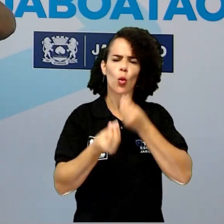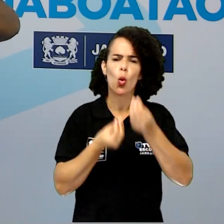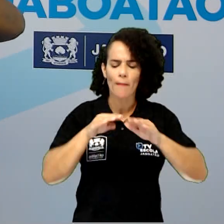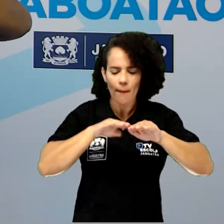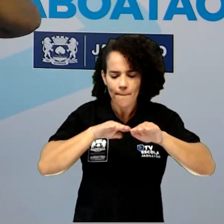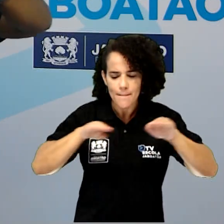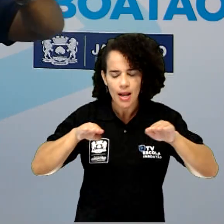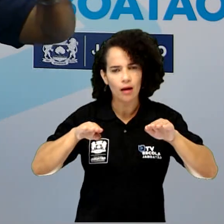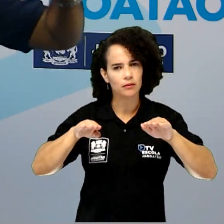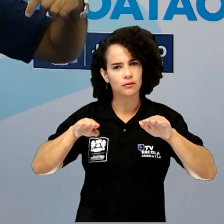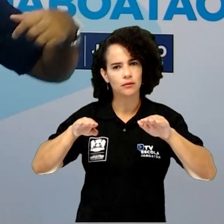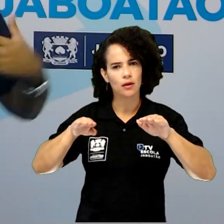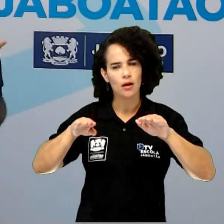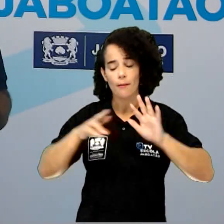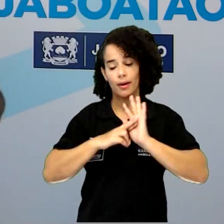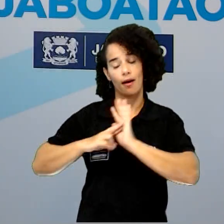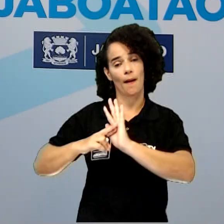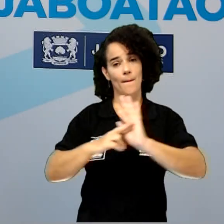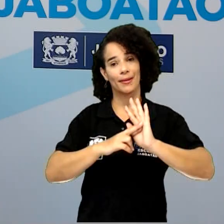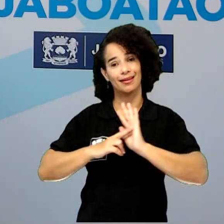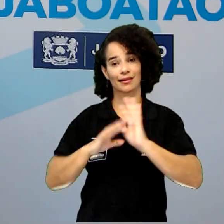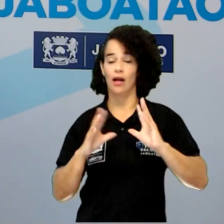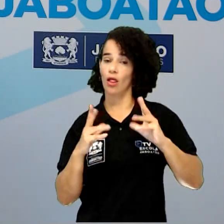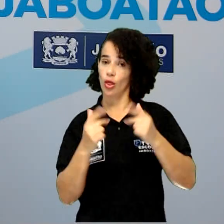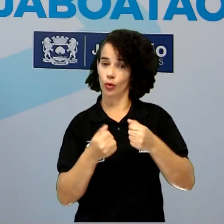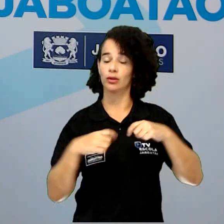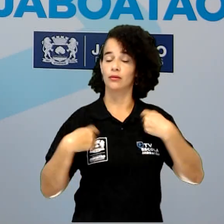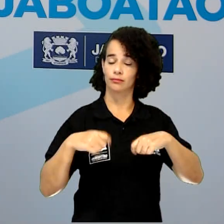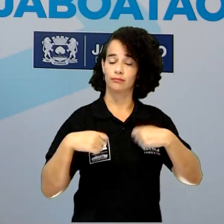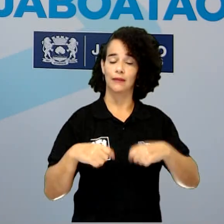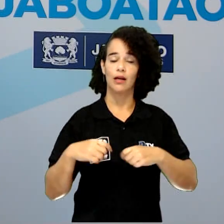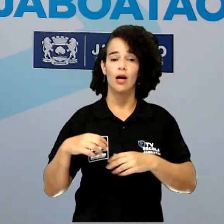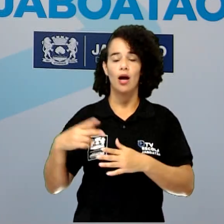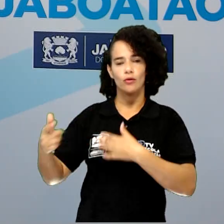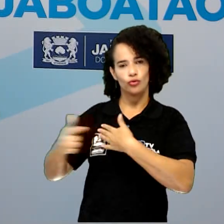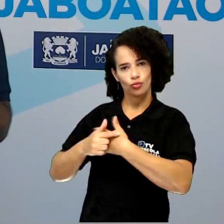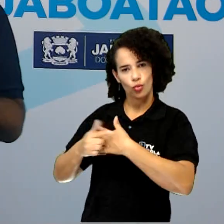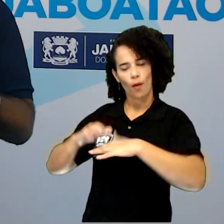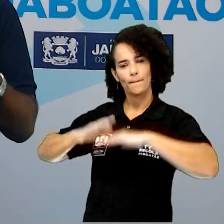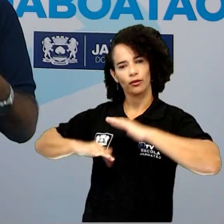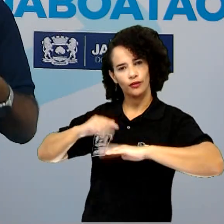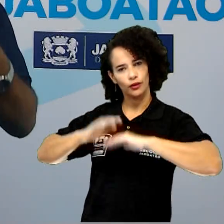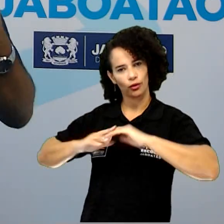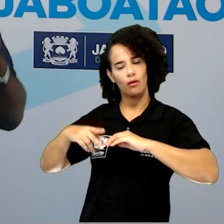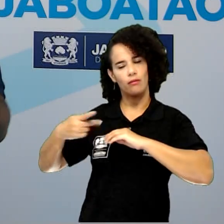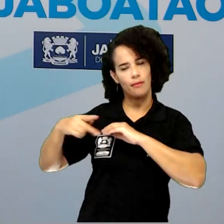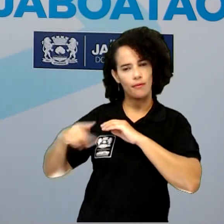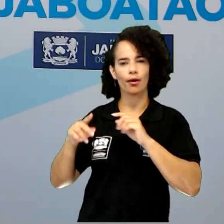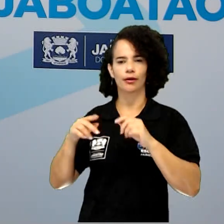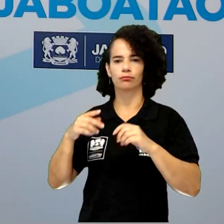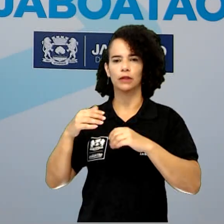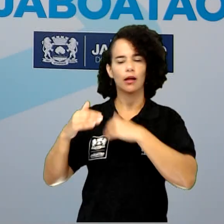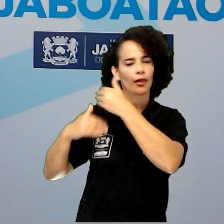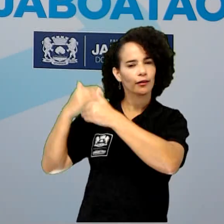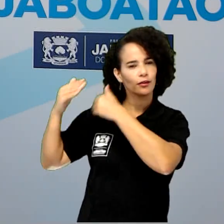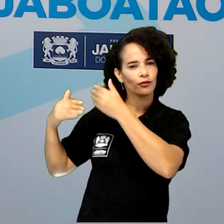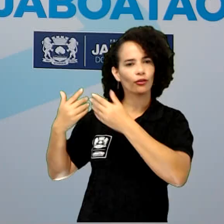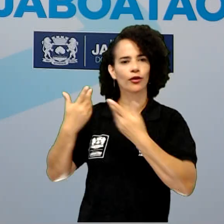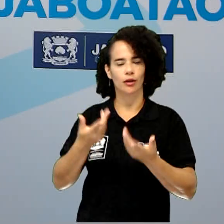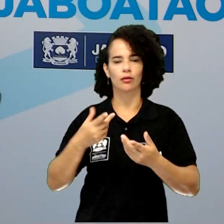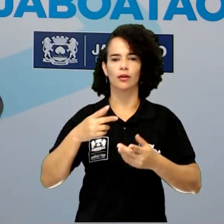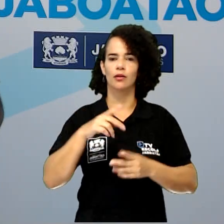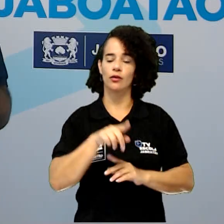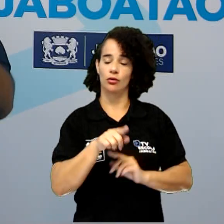para poder representar toda a superfície? Então, os cartógrafos eles desenvolveram o que a gente chama de projeções cartográficas,